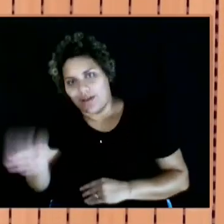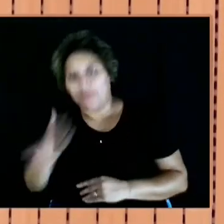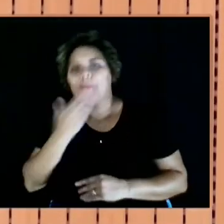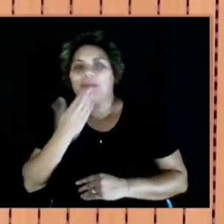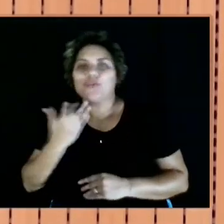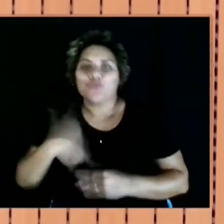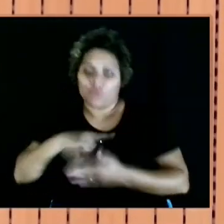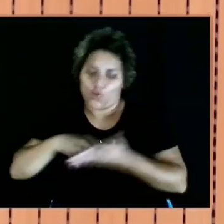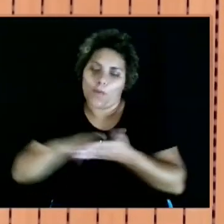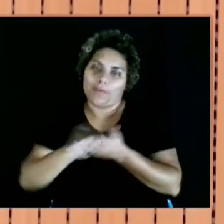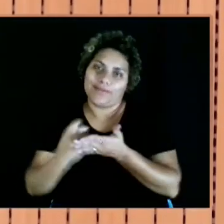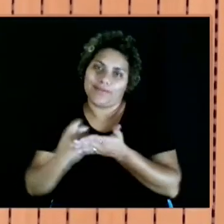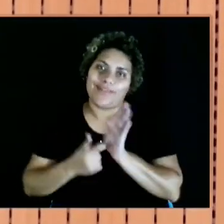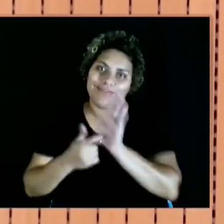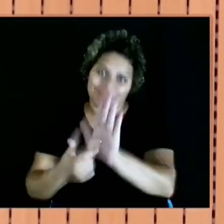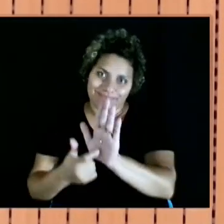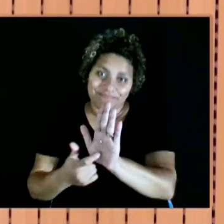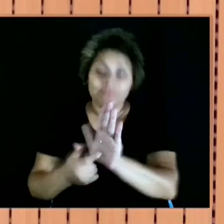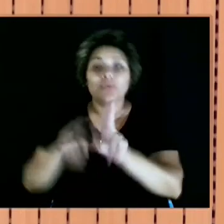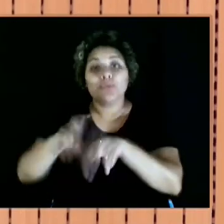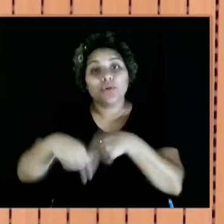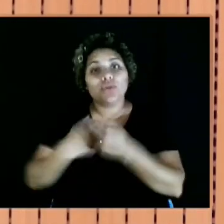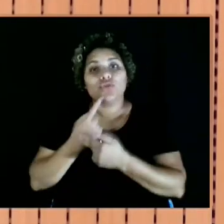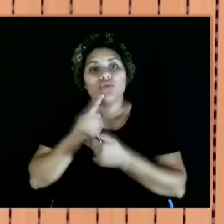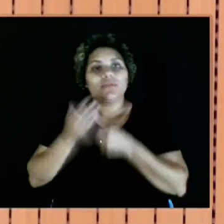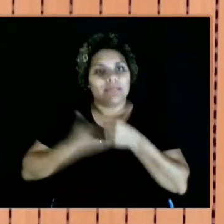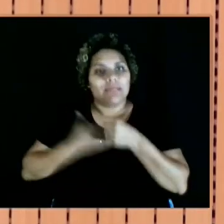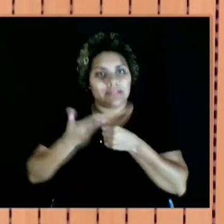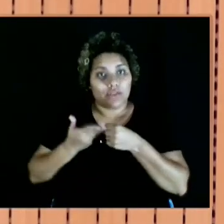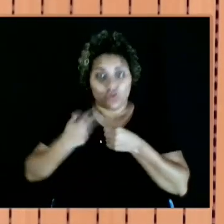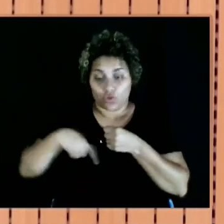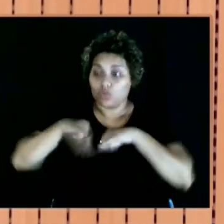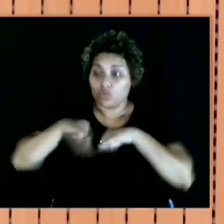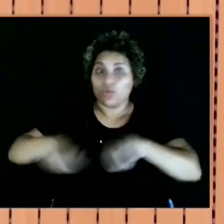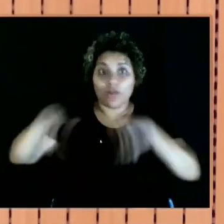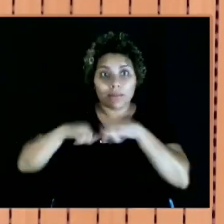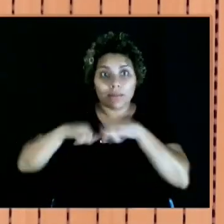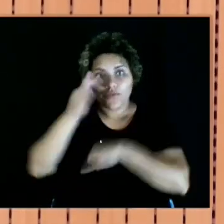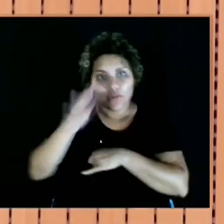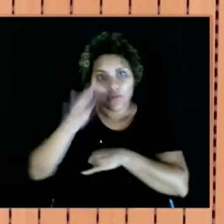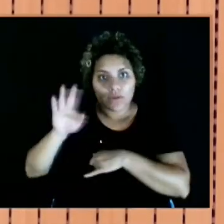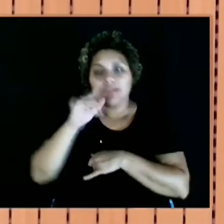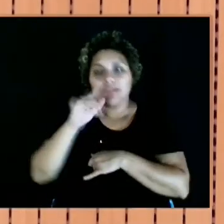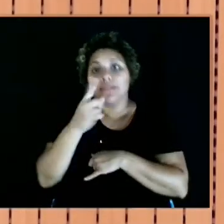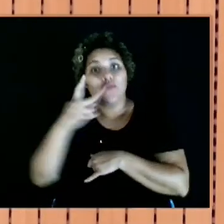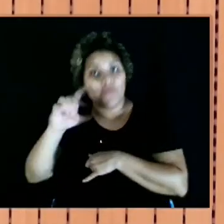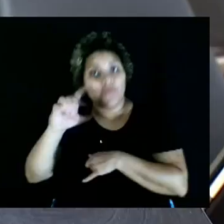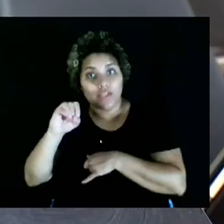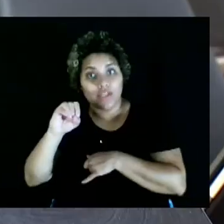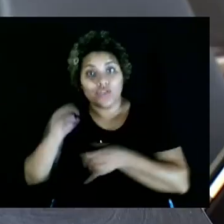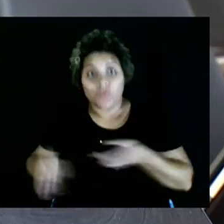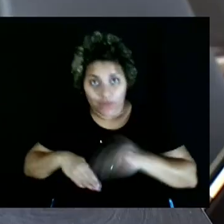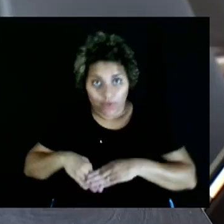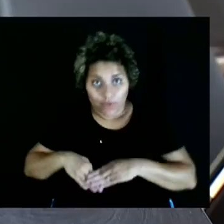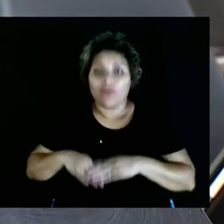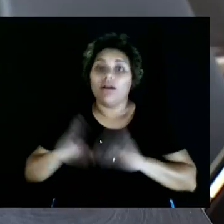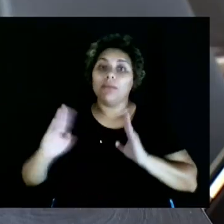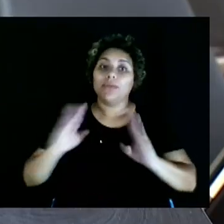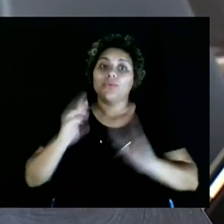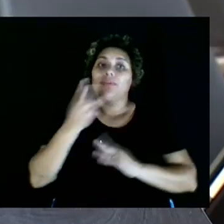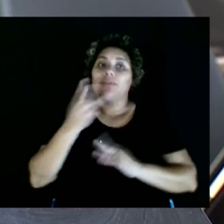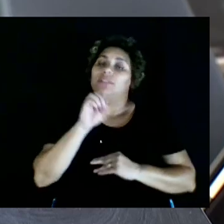se baseamos, inclusive, com o programa federal, 120 fraldas a cada 30 dias. Os